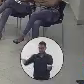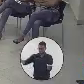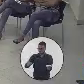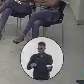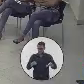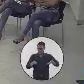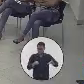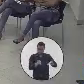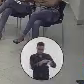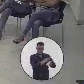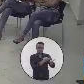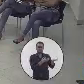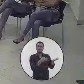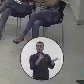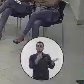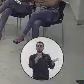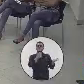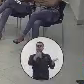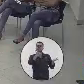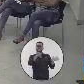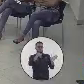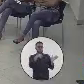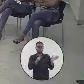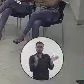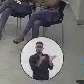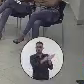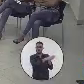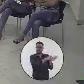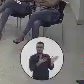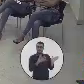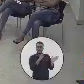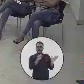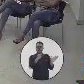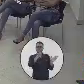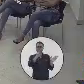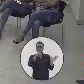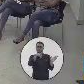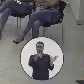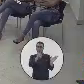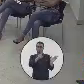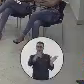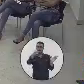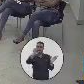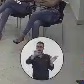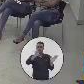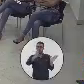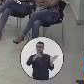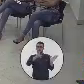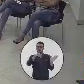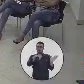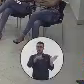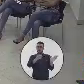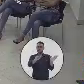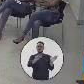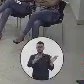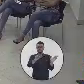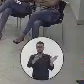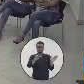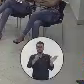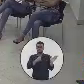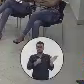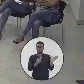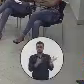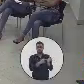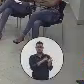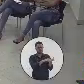agora fazer a assinatura eletrônica aqui via o meu smartphone.